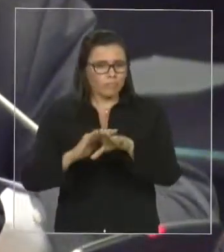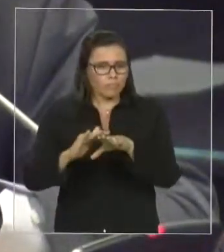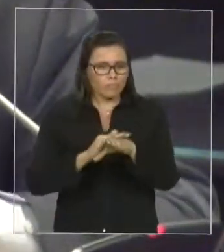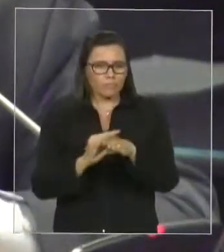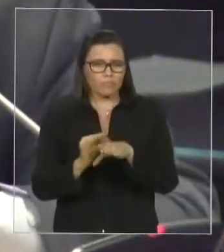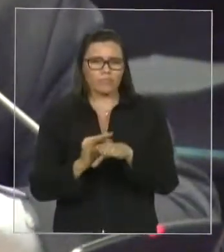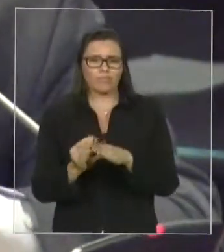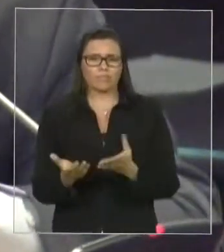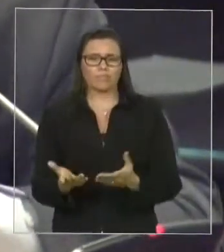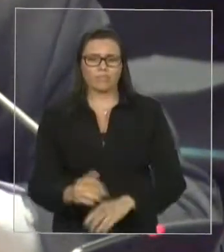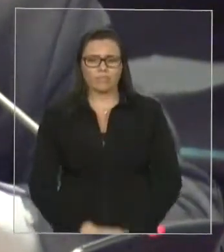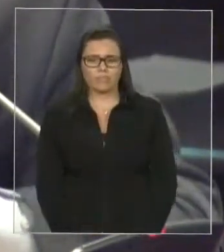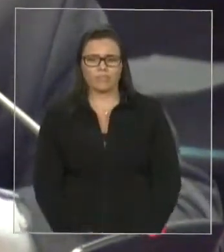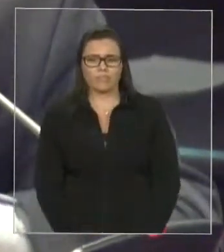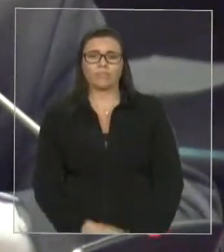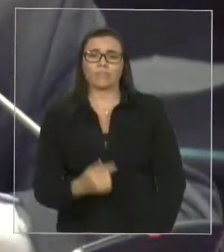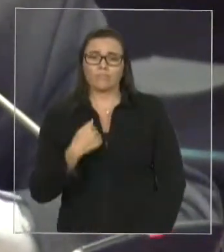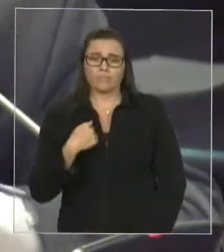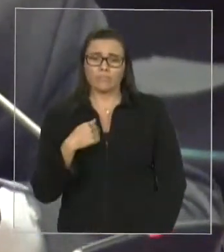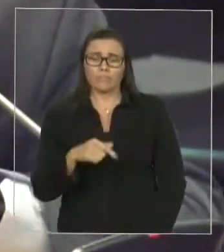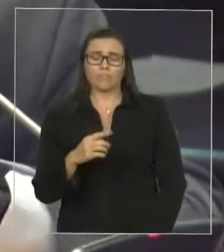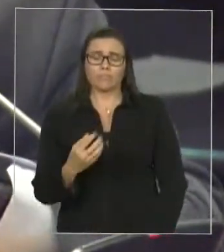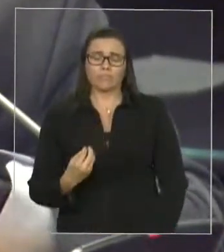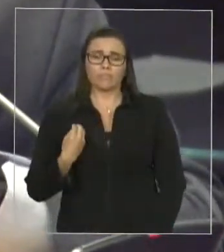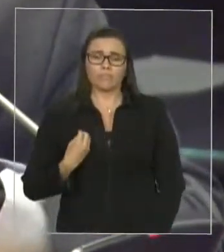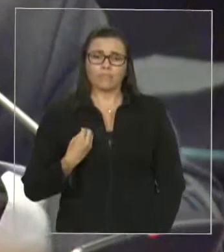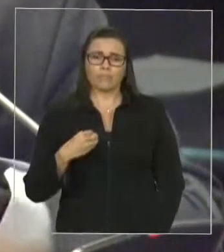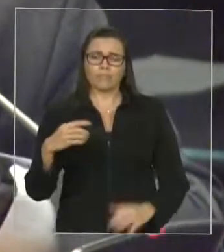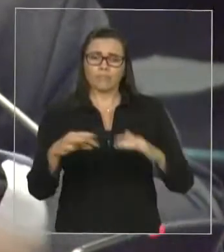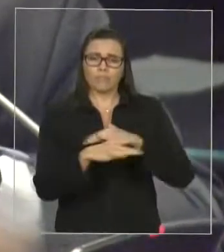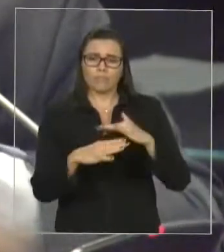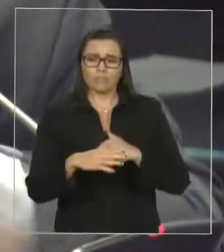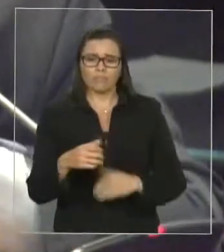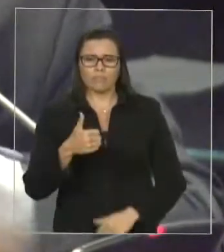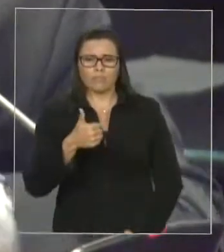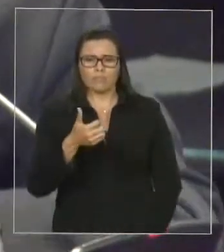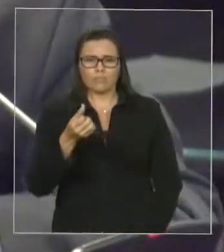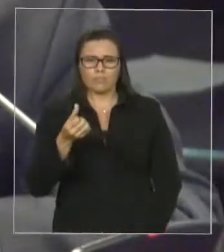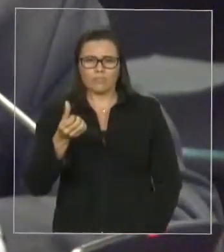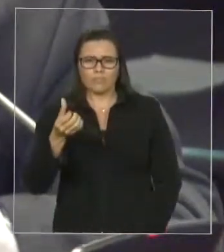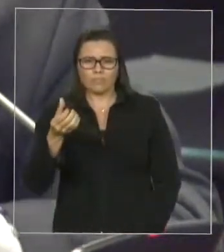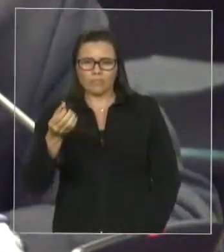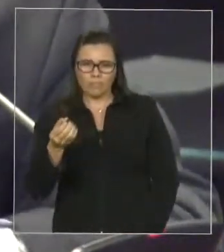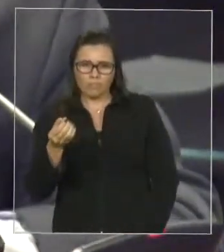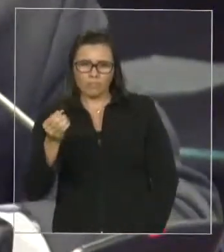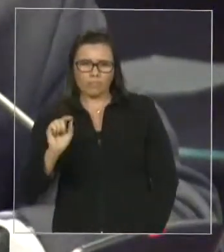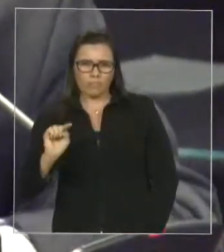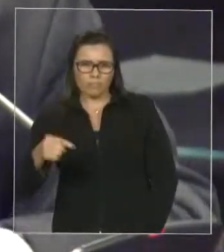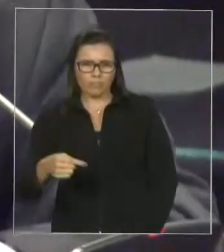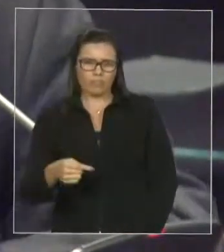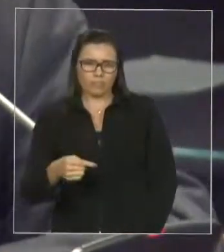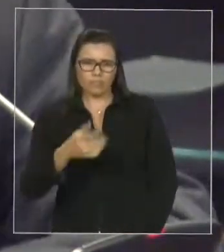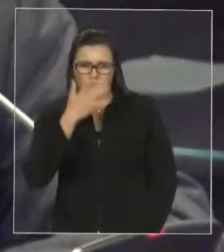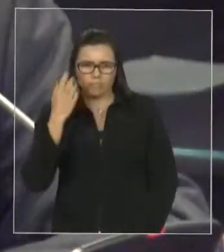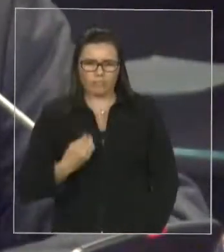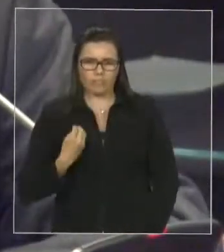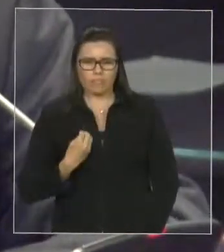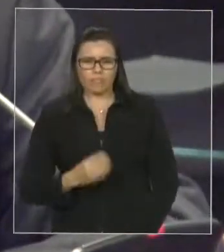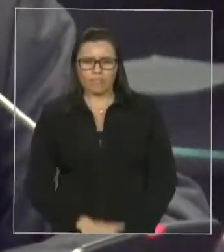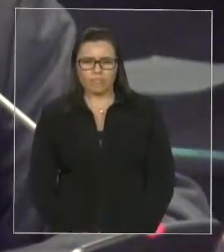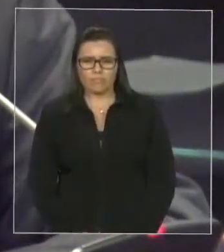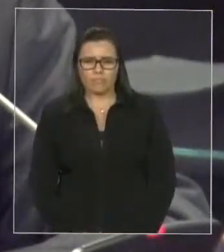de uma cidade de 165 mil habitantes. A ex-governadora Rosiana ficou os últimos 6 anos no mandato. Timon não